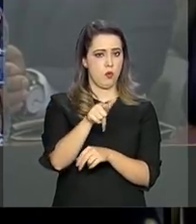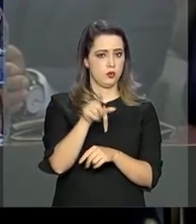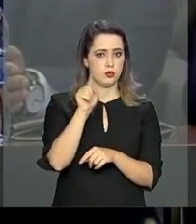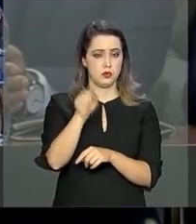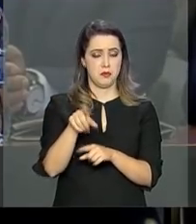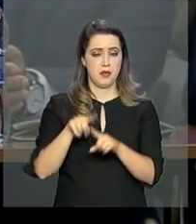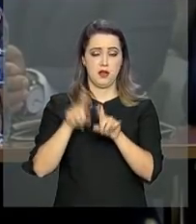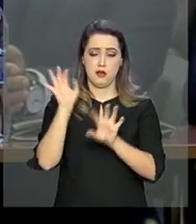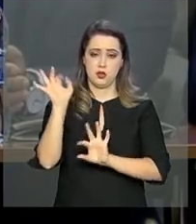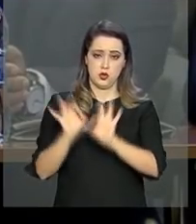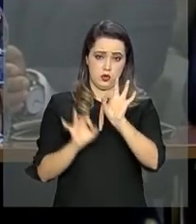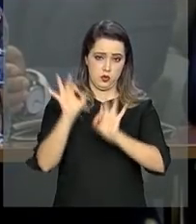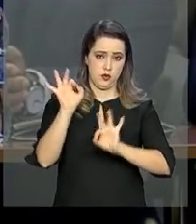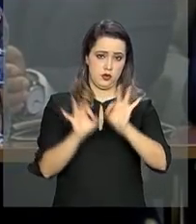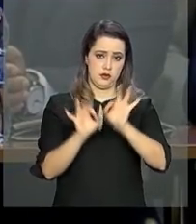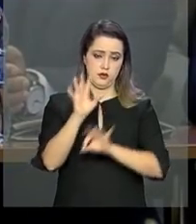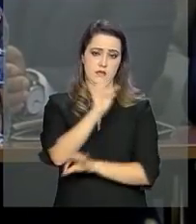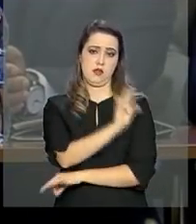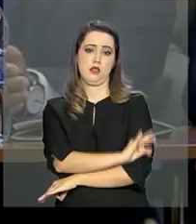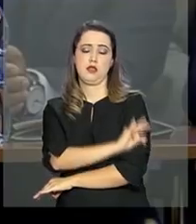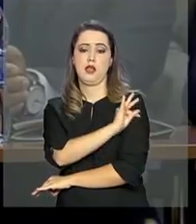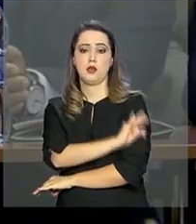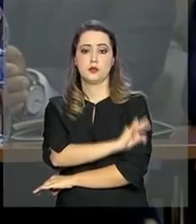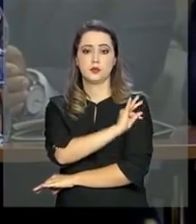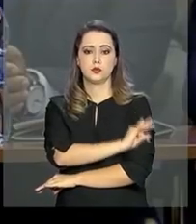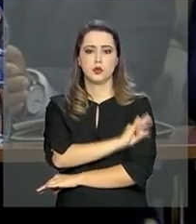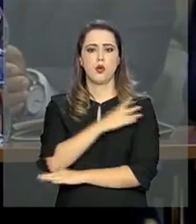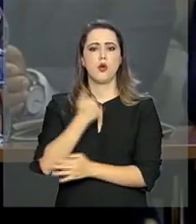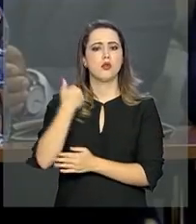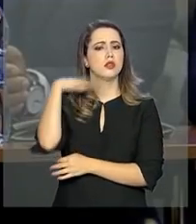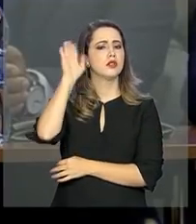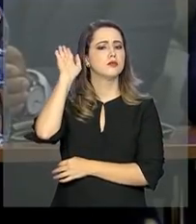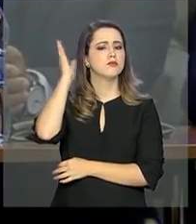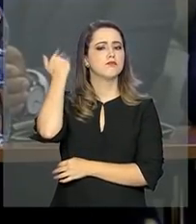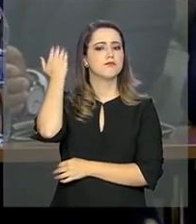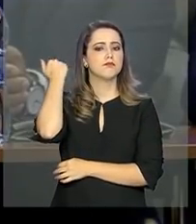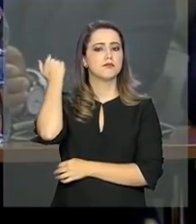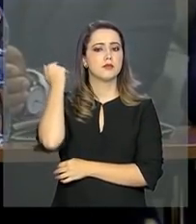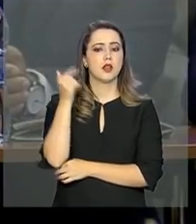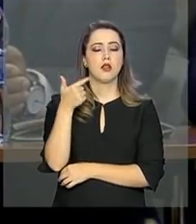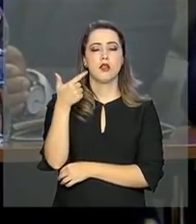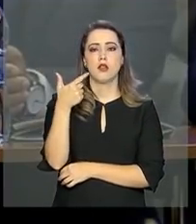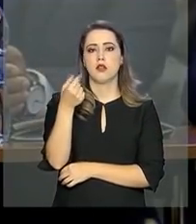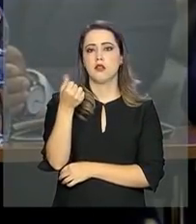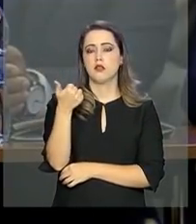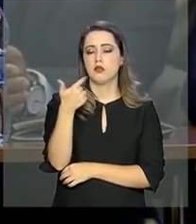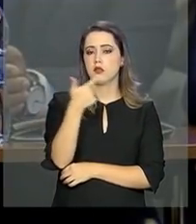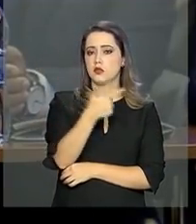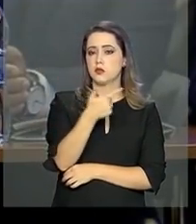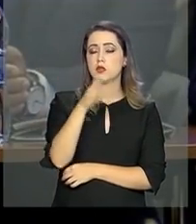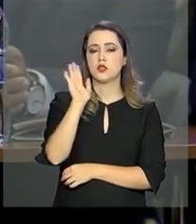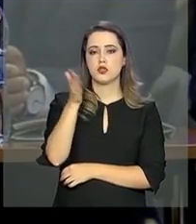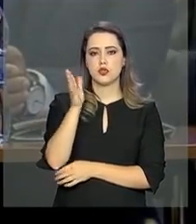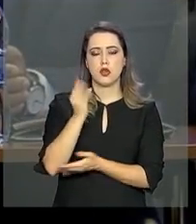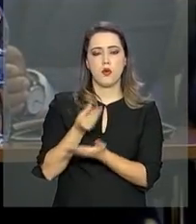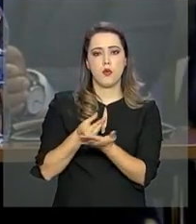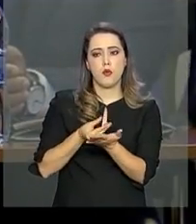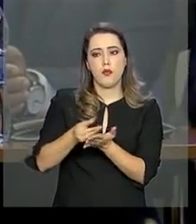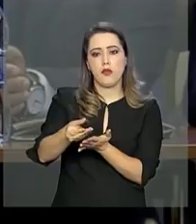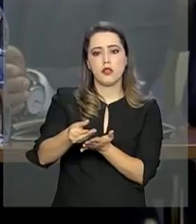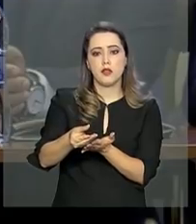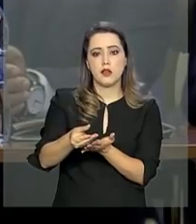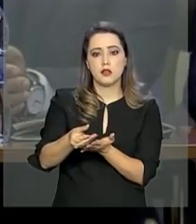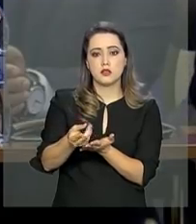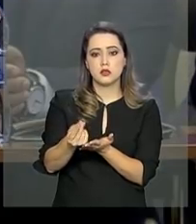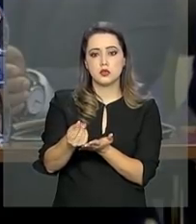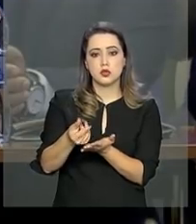assistência técnica desde 2012 até o momento já foram destinados mais de